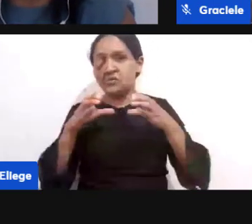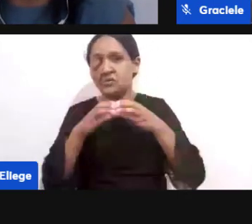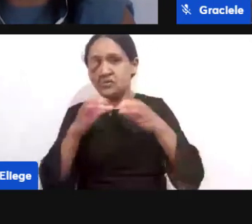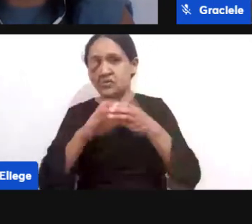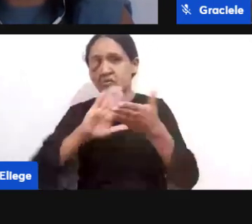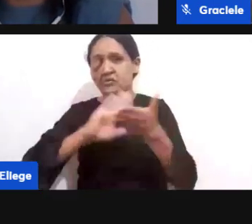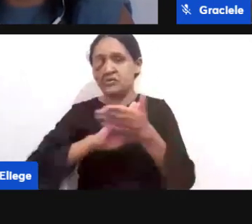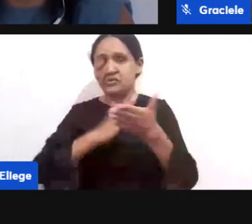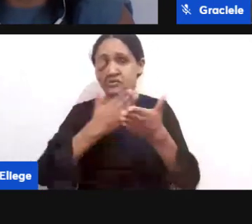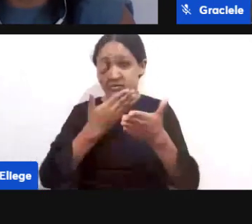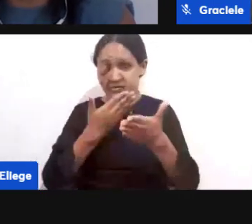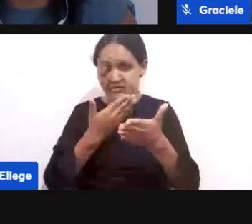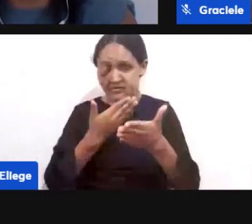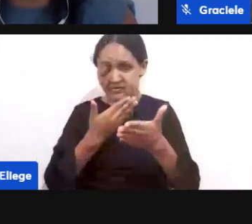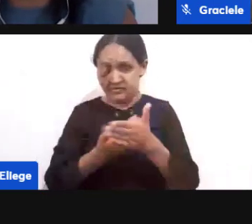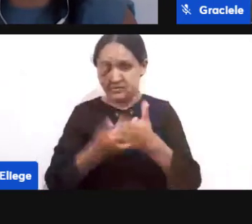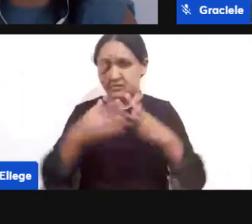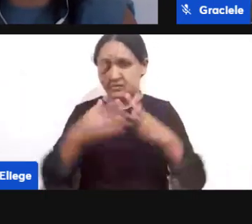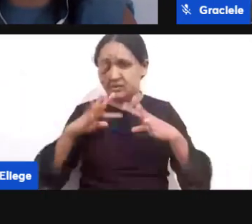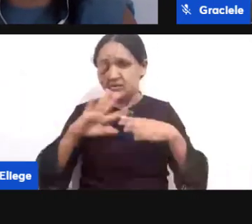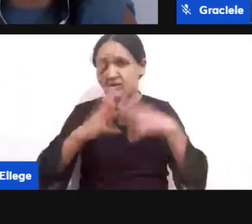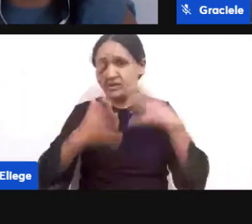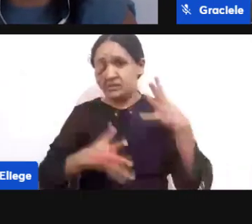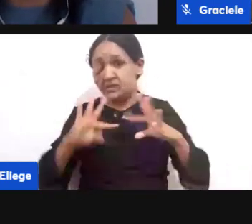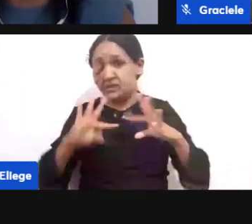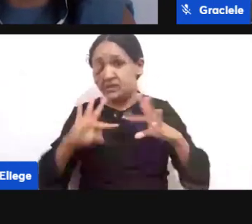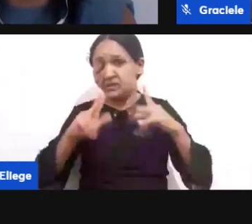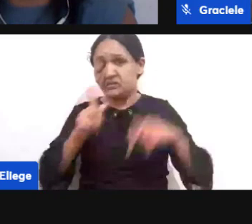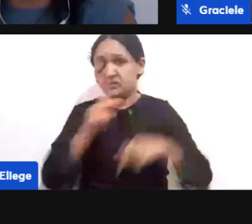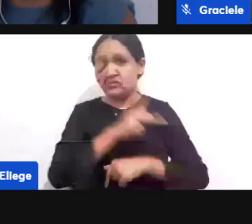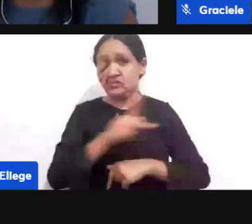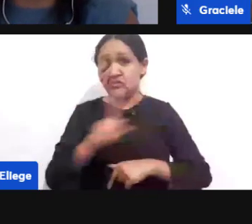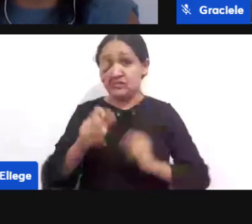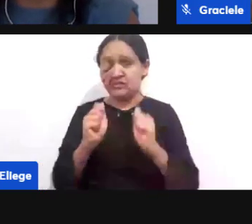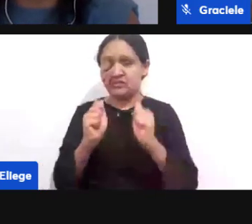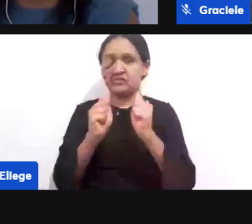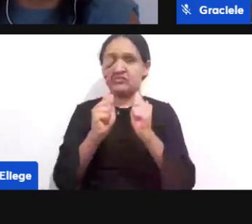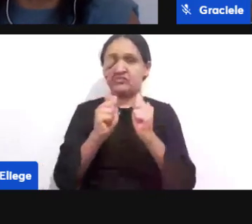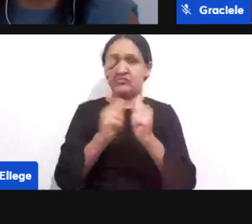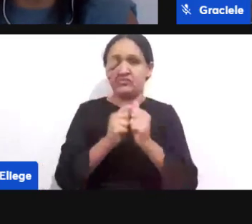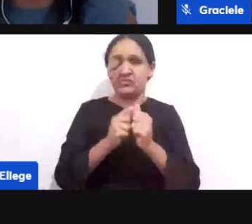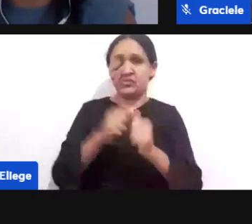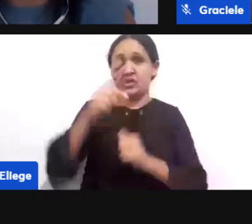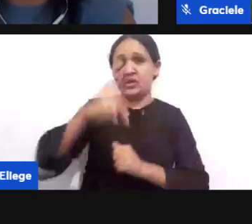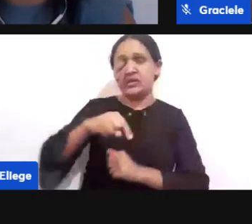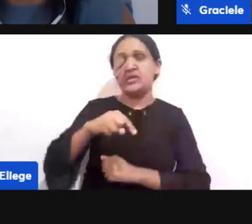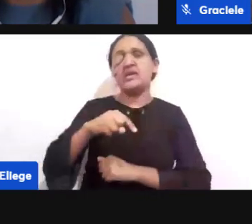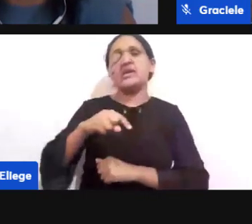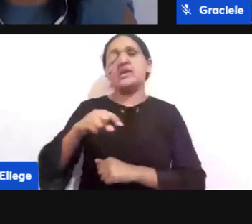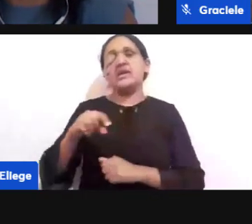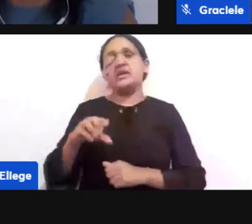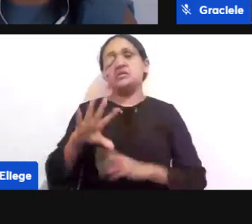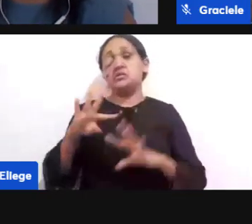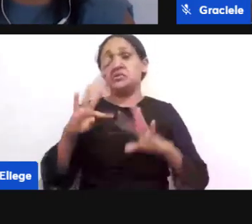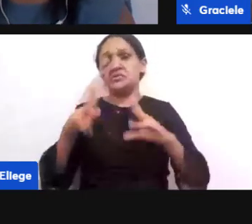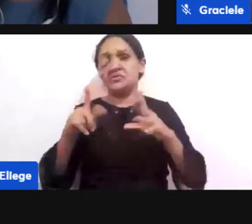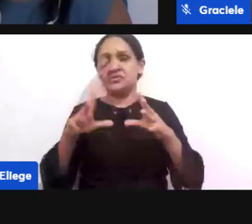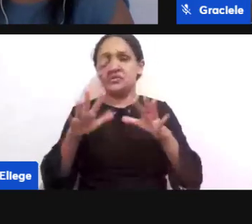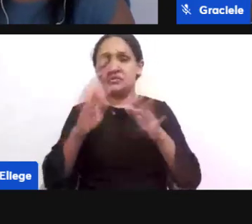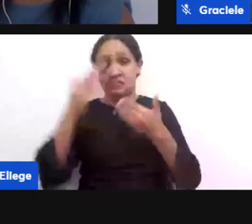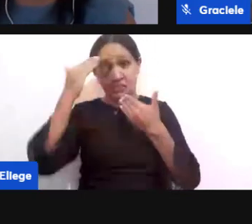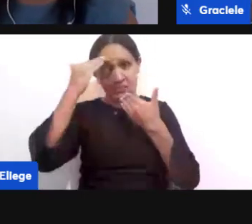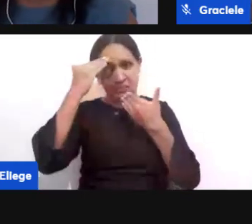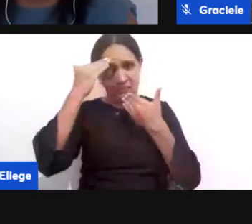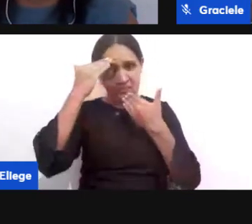intérpretes e todas as professoras que estão aqui. Graciele, Luciana, Marli, muito obrigada